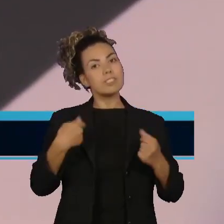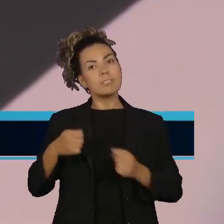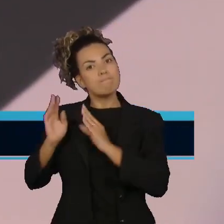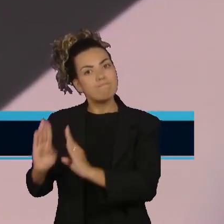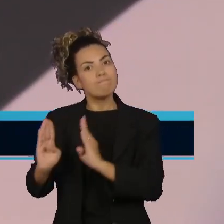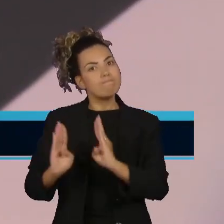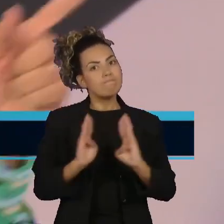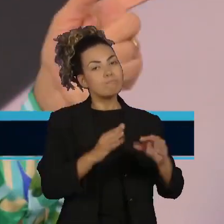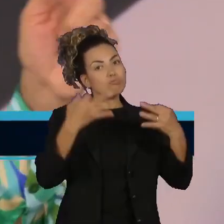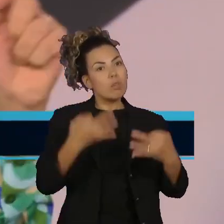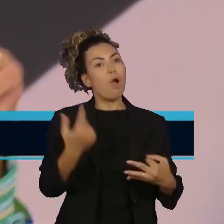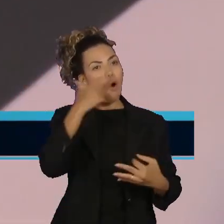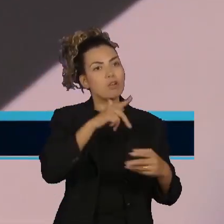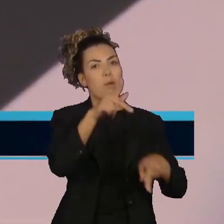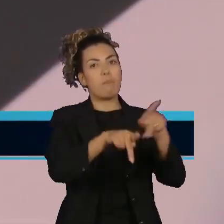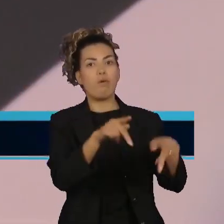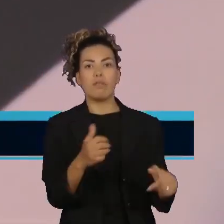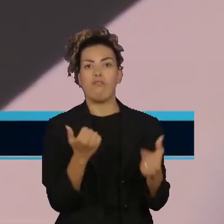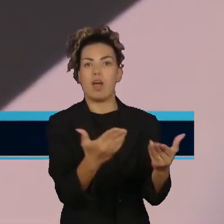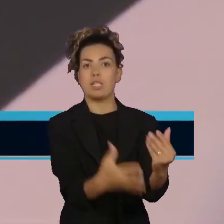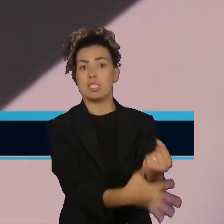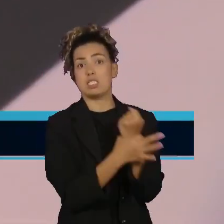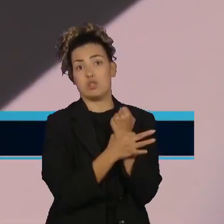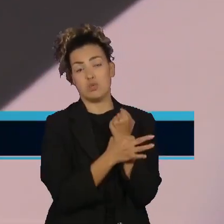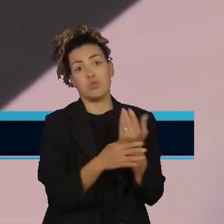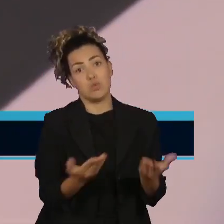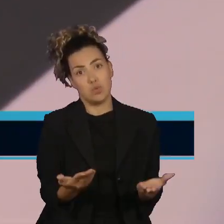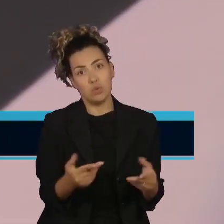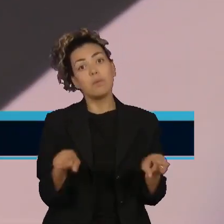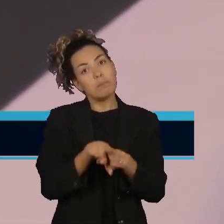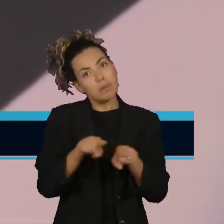alimentar da população, inclusive com o Programa Nacional de Alimentação Familiar.